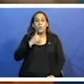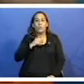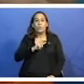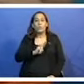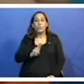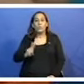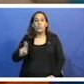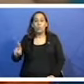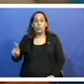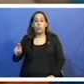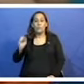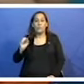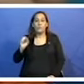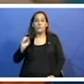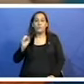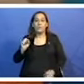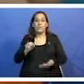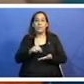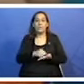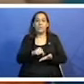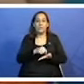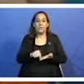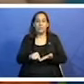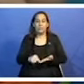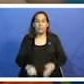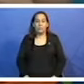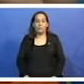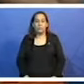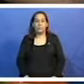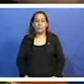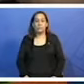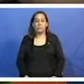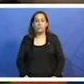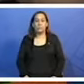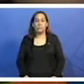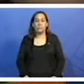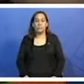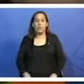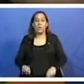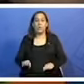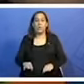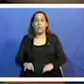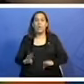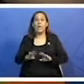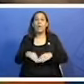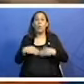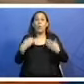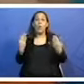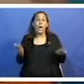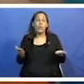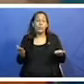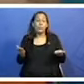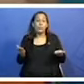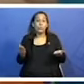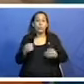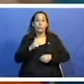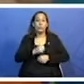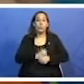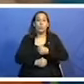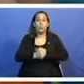Outro lápis. Autor, Pedro Costa. Quando que o Pedro Costa fez esse livro?